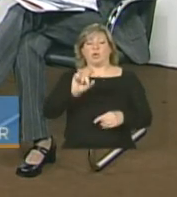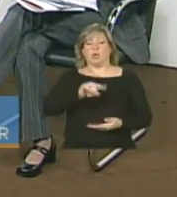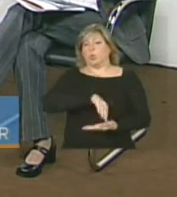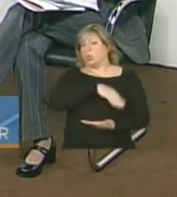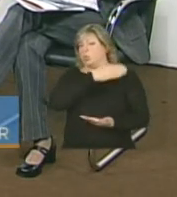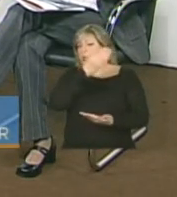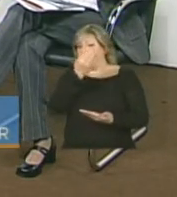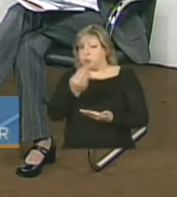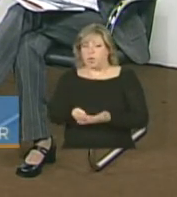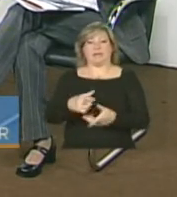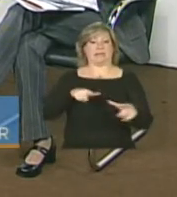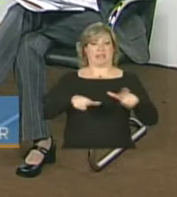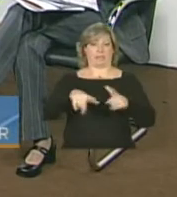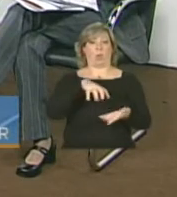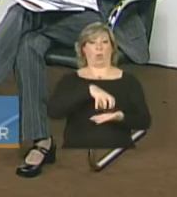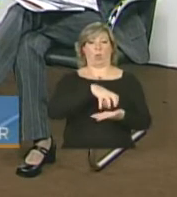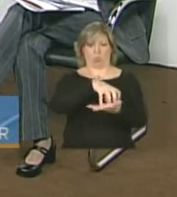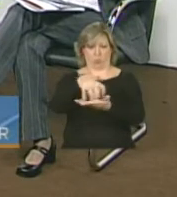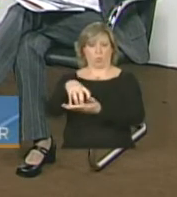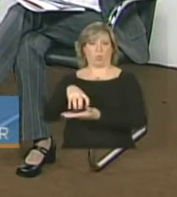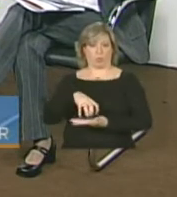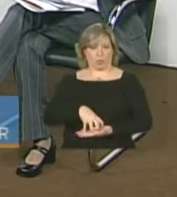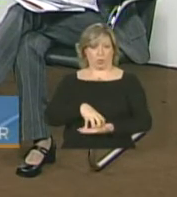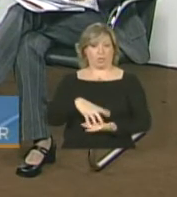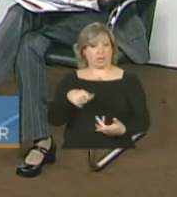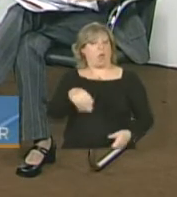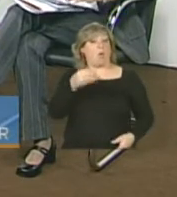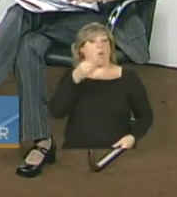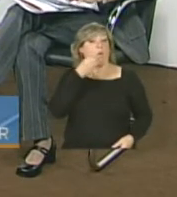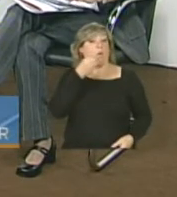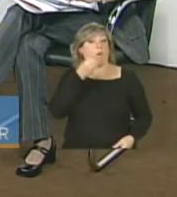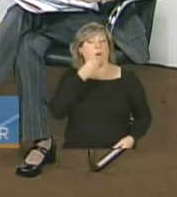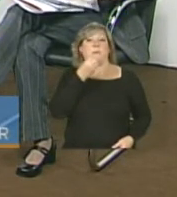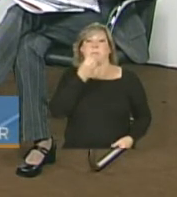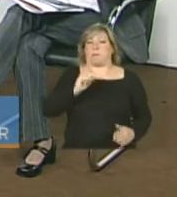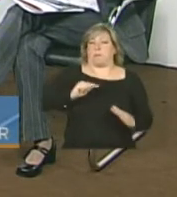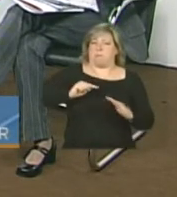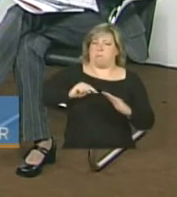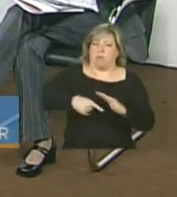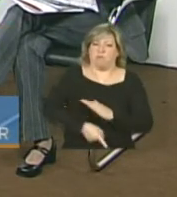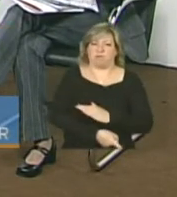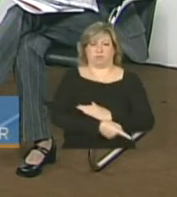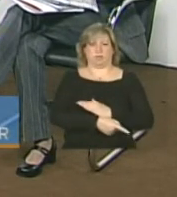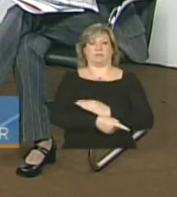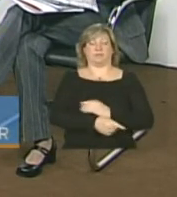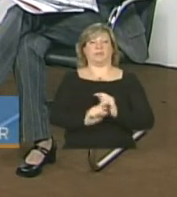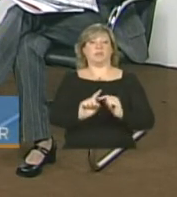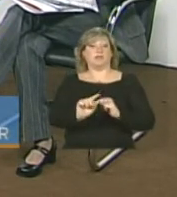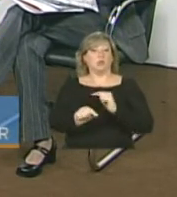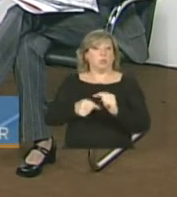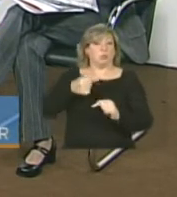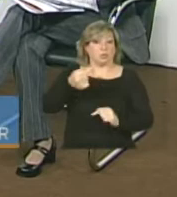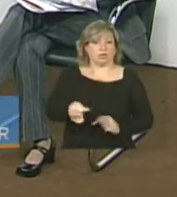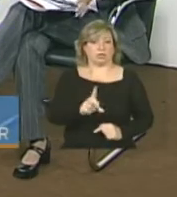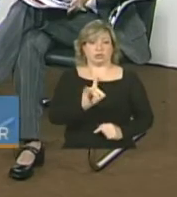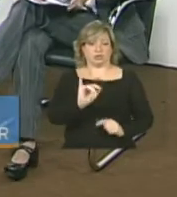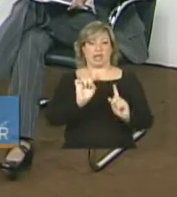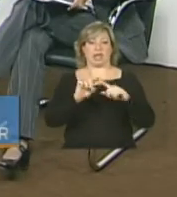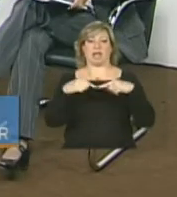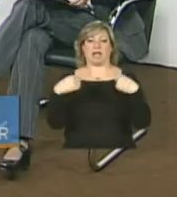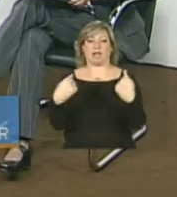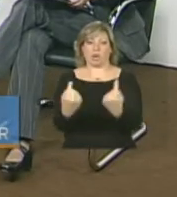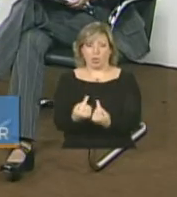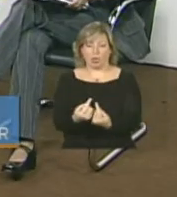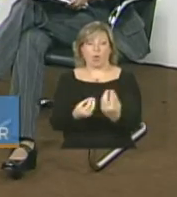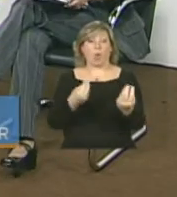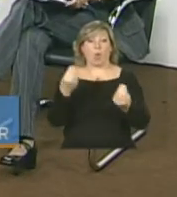ao trabalho de grupo. Então, como você vê, é uma oportunidade mesmo de aprofundamento. No dia seguinte, reúnem-se, sob